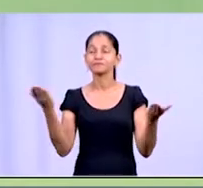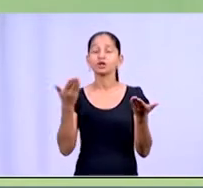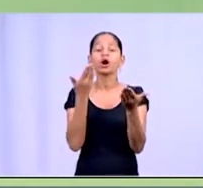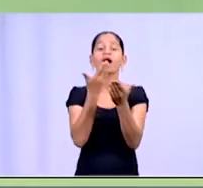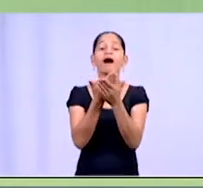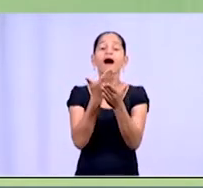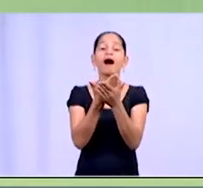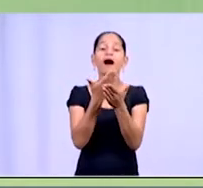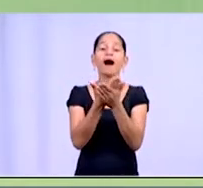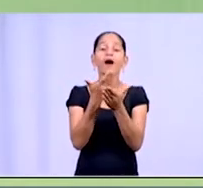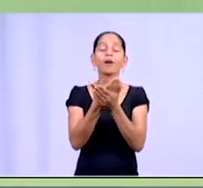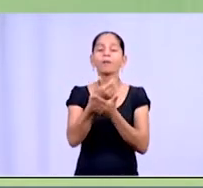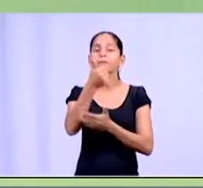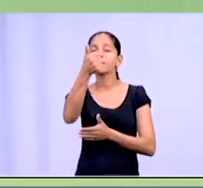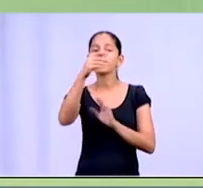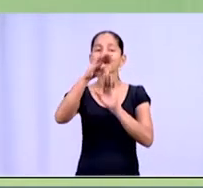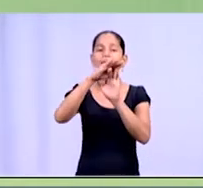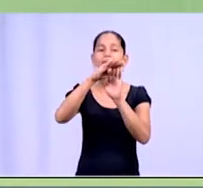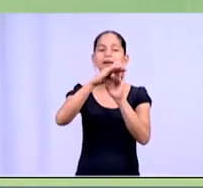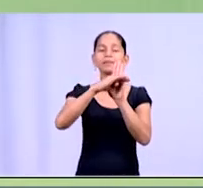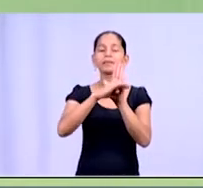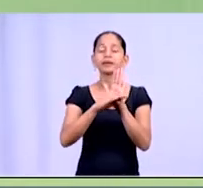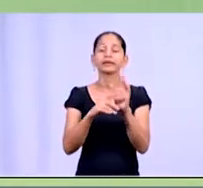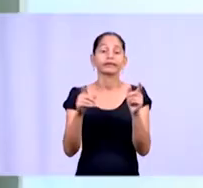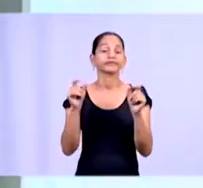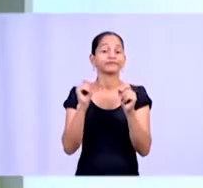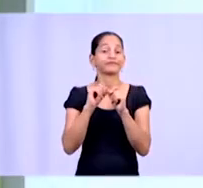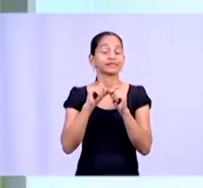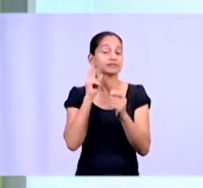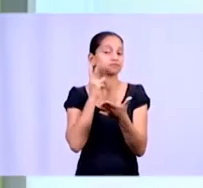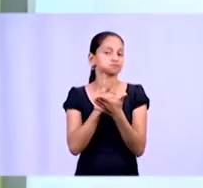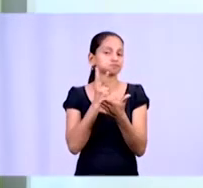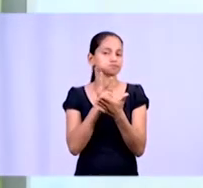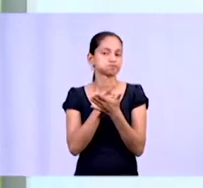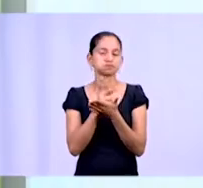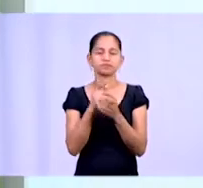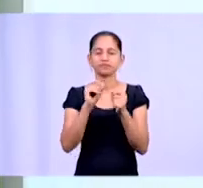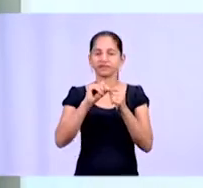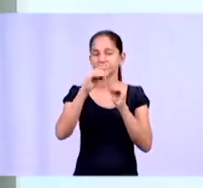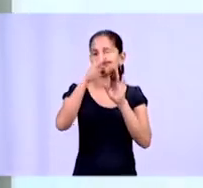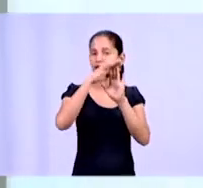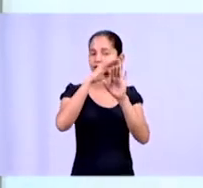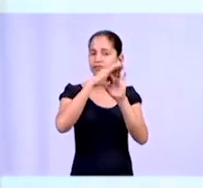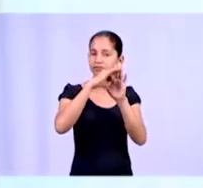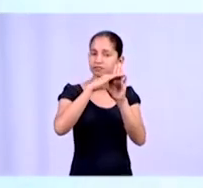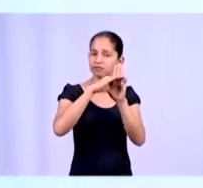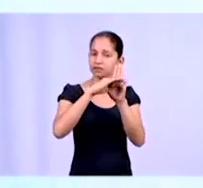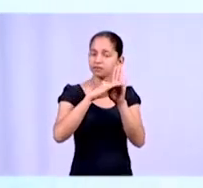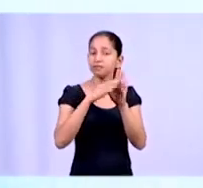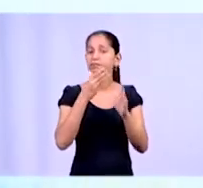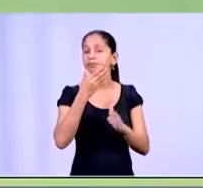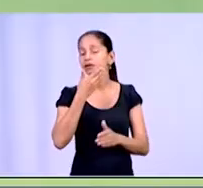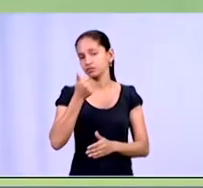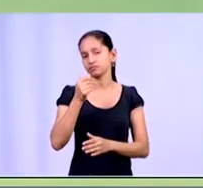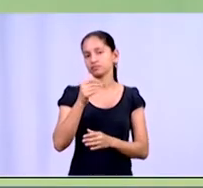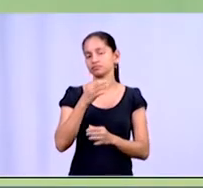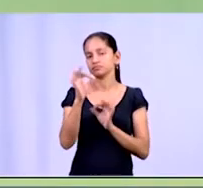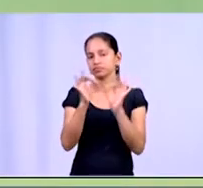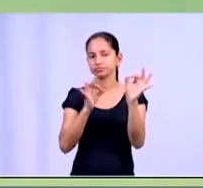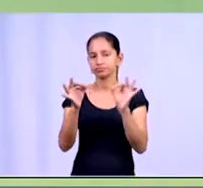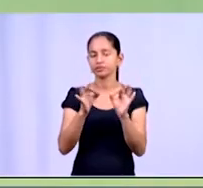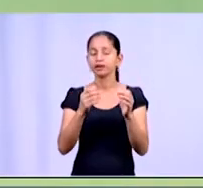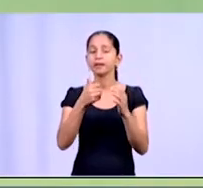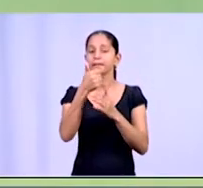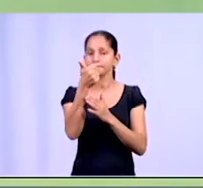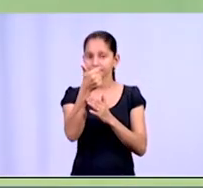nossa aula, gente. A primeira parte que a gente vai criar uma agenda para a gente, né, conduzir a nossa aula com a melhor maneira possível. Então,